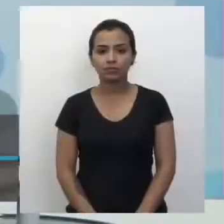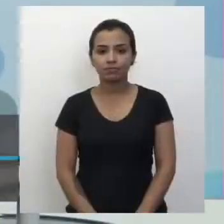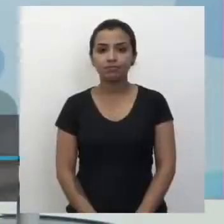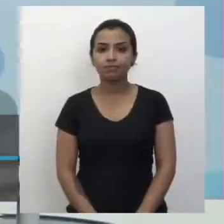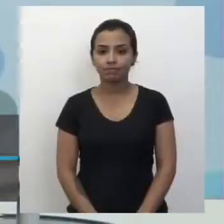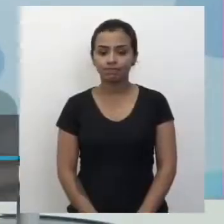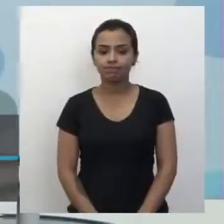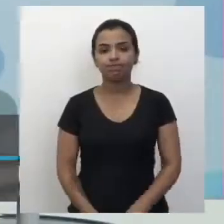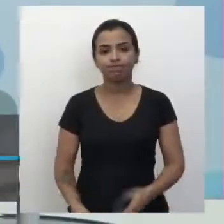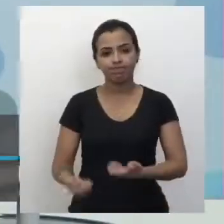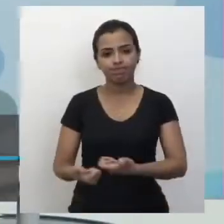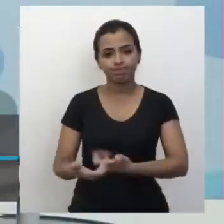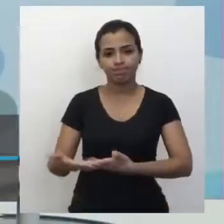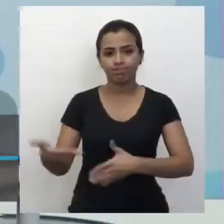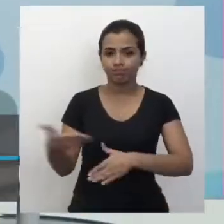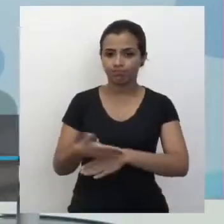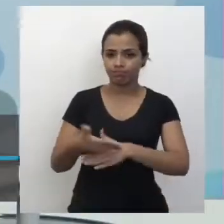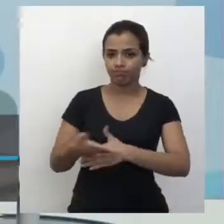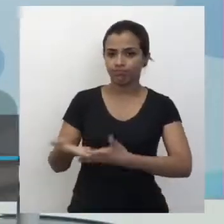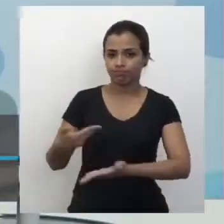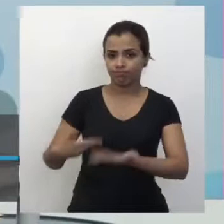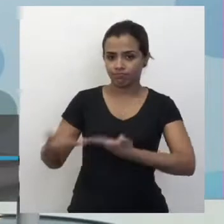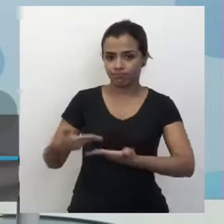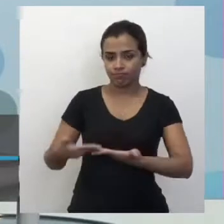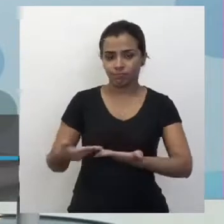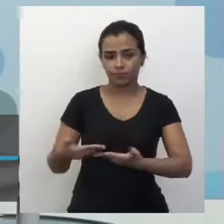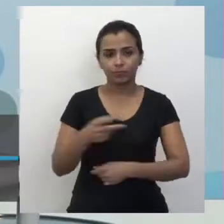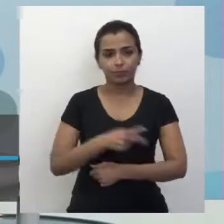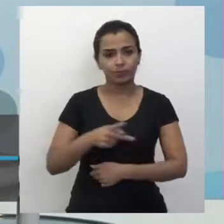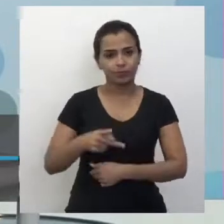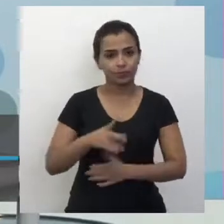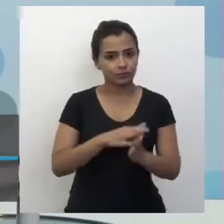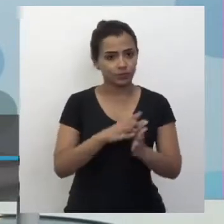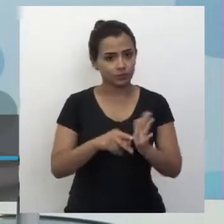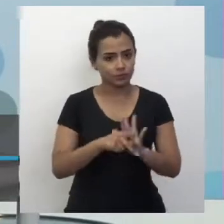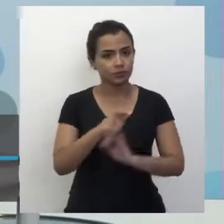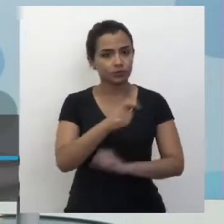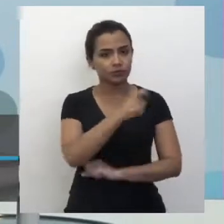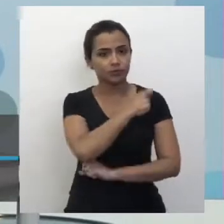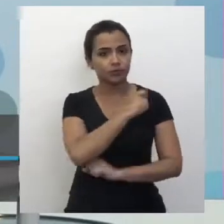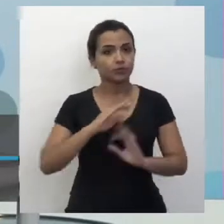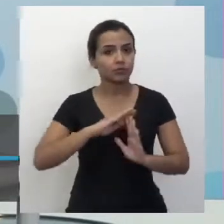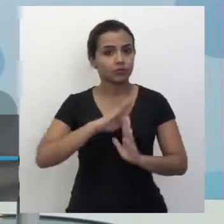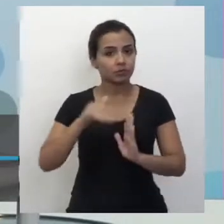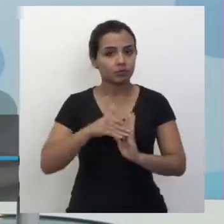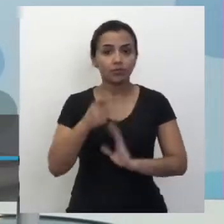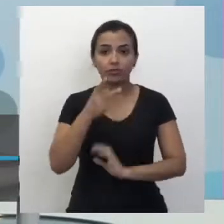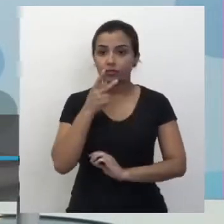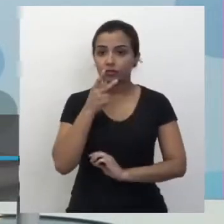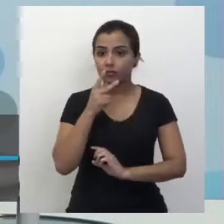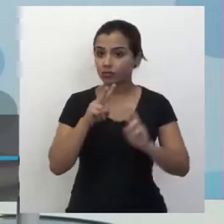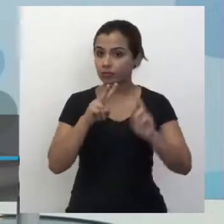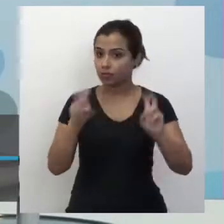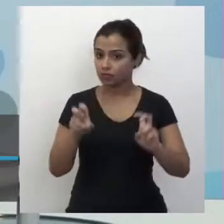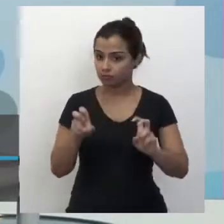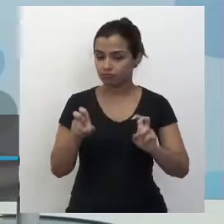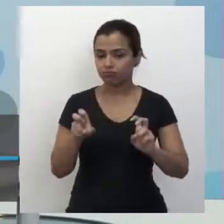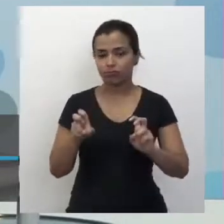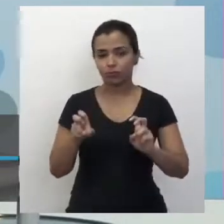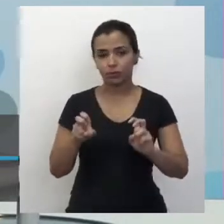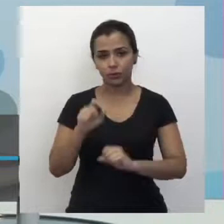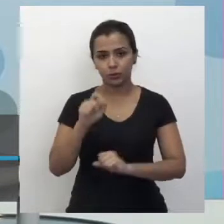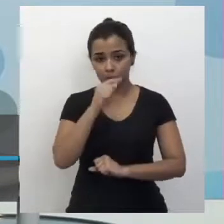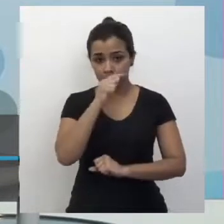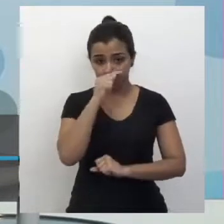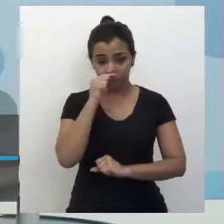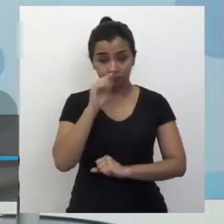Fê, nas interações aqui que os nossos professores trouxeram a partir da colocação dos alunos, todos eles apontaram determinismo, né, sem exceções, mas